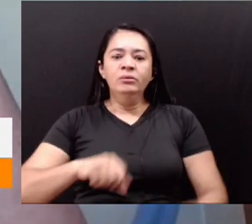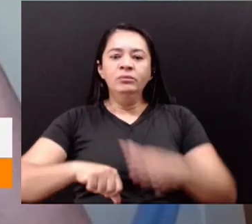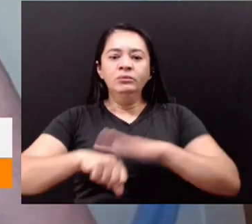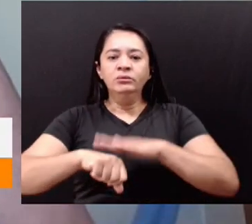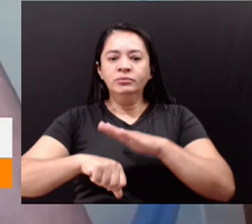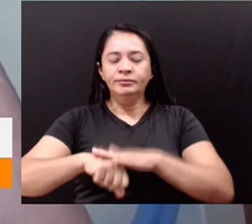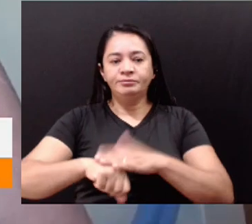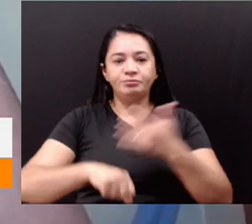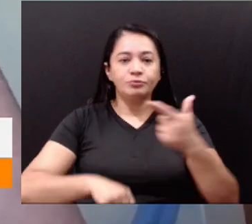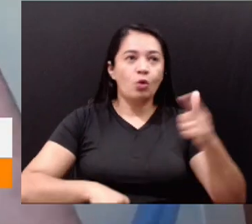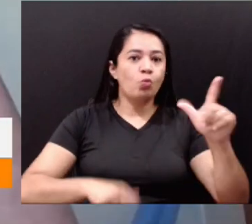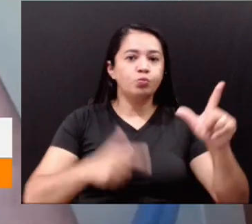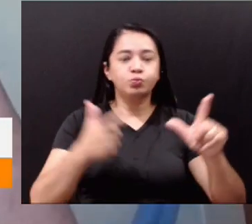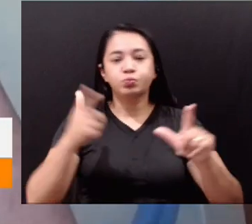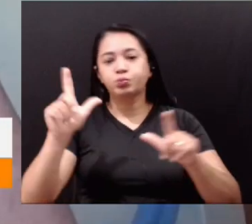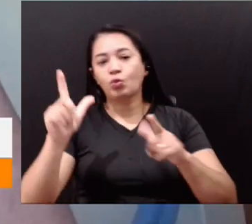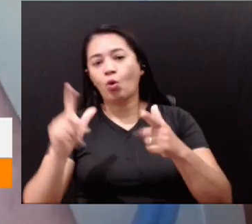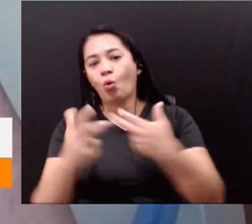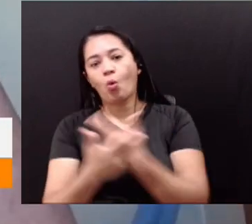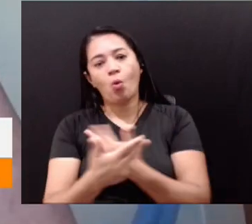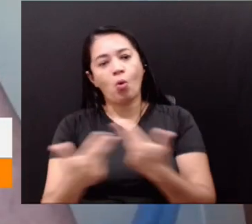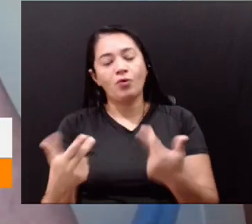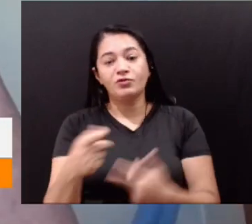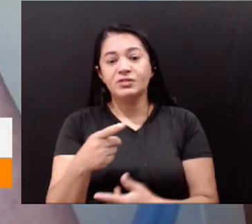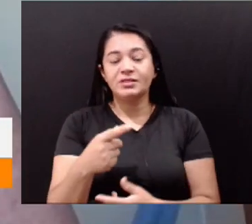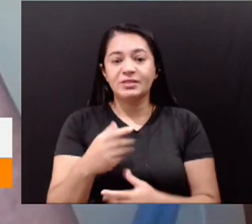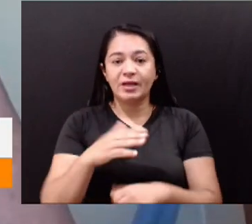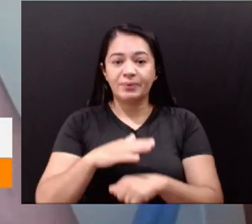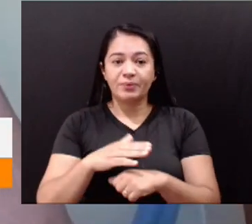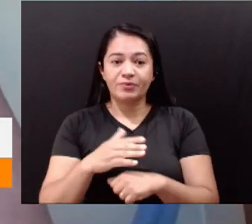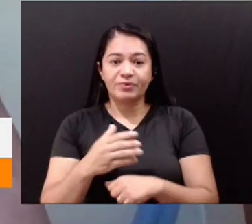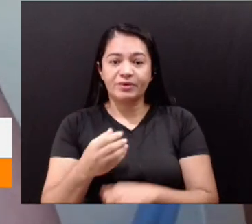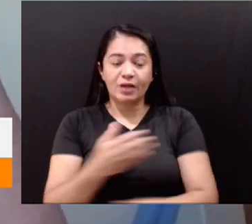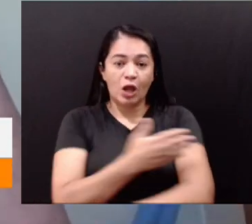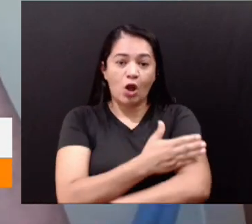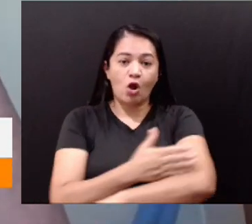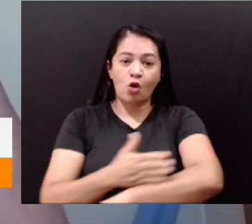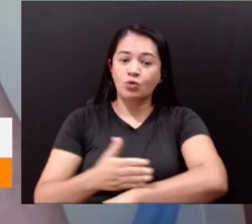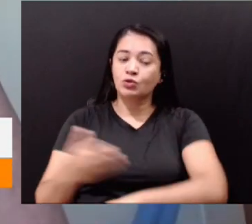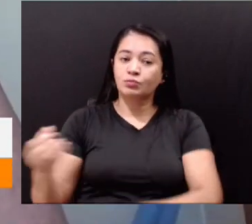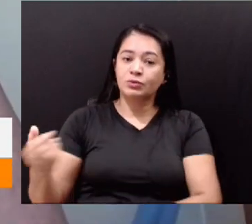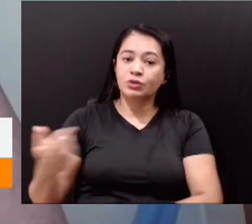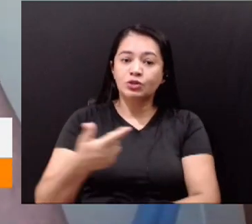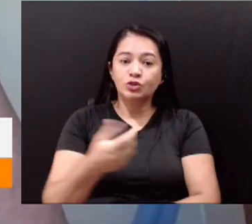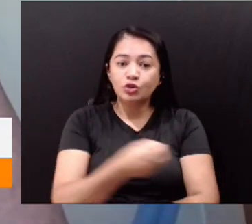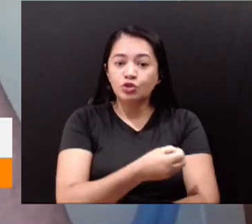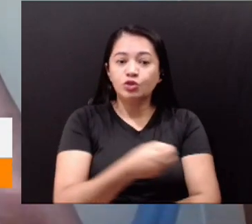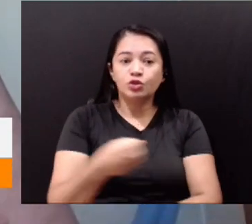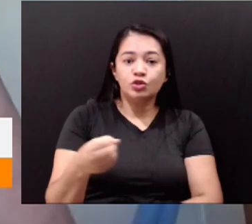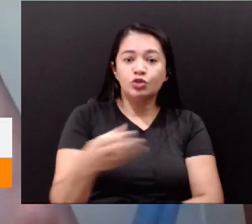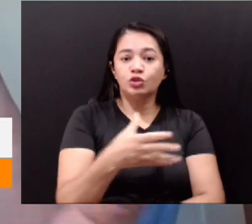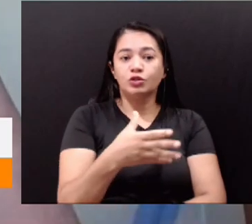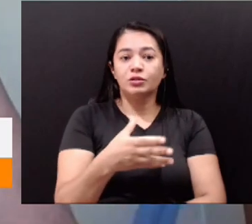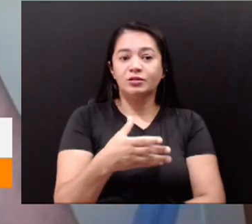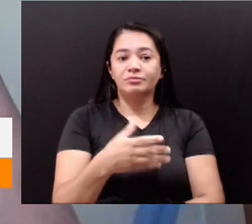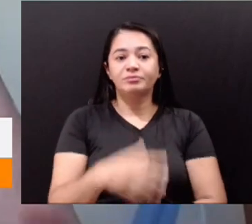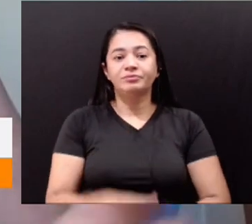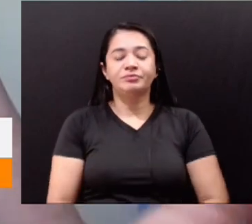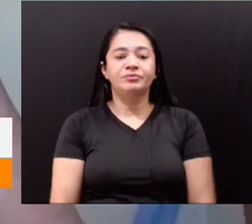você recriar uma rotina e você ser flexível.